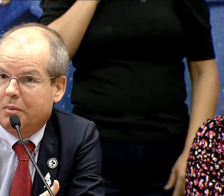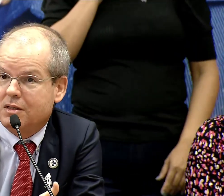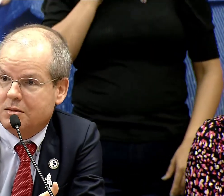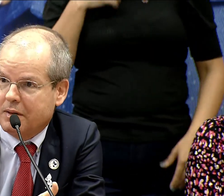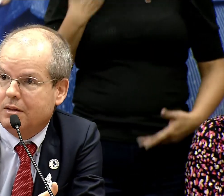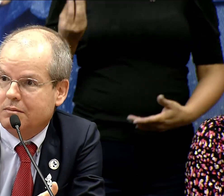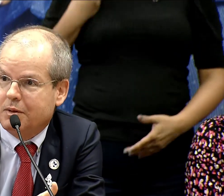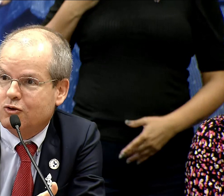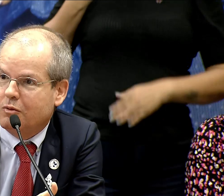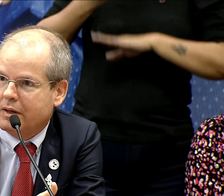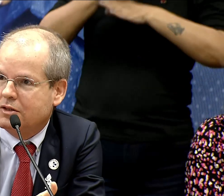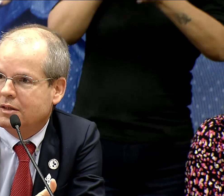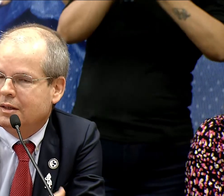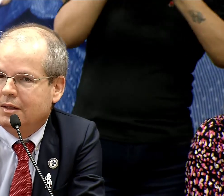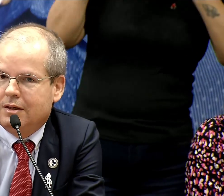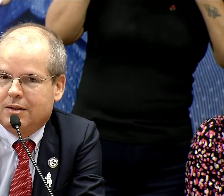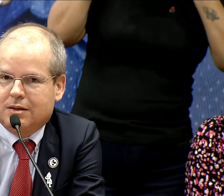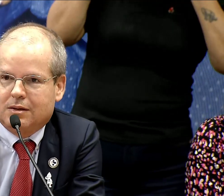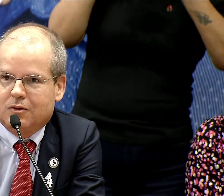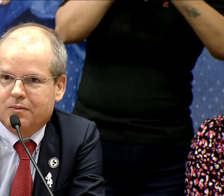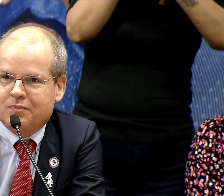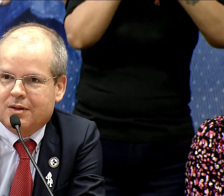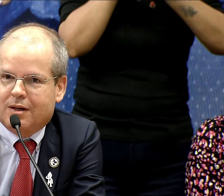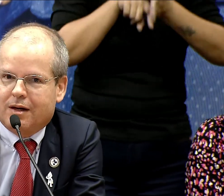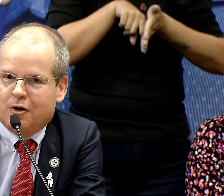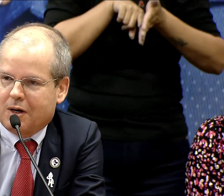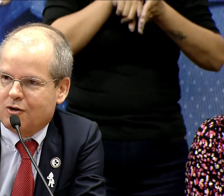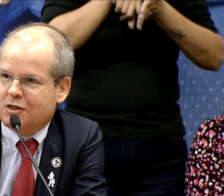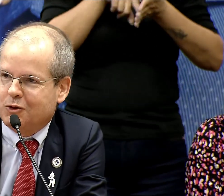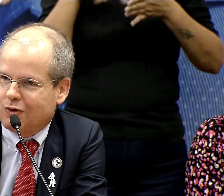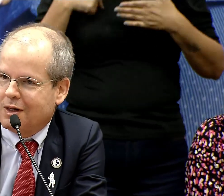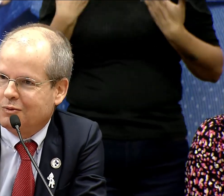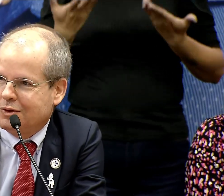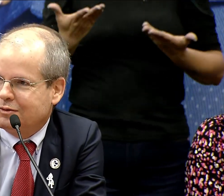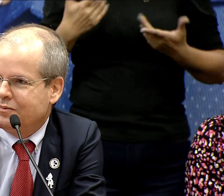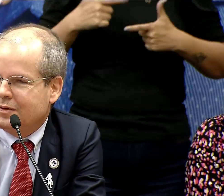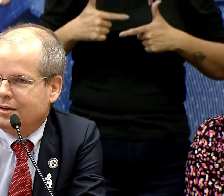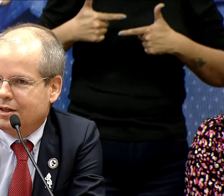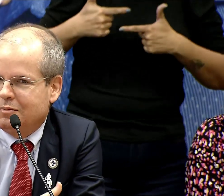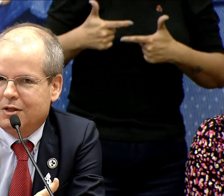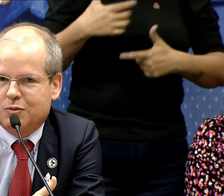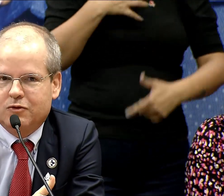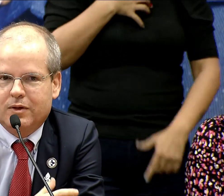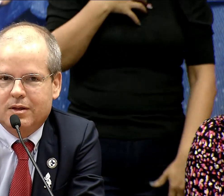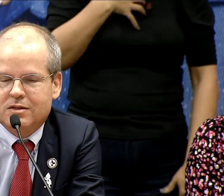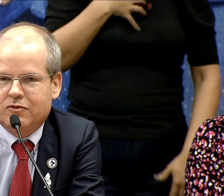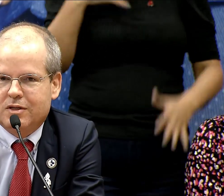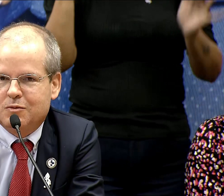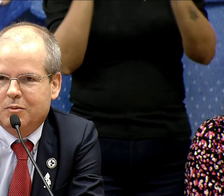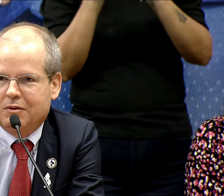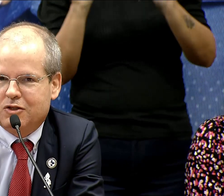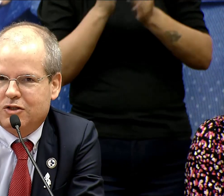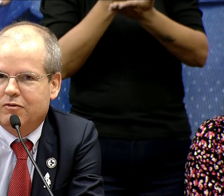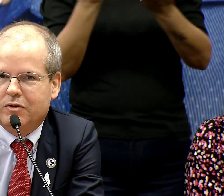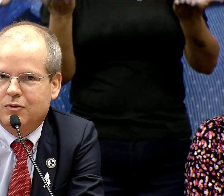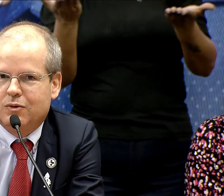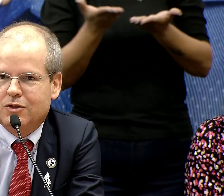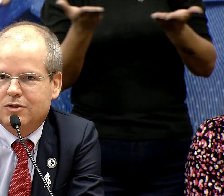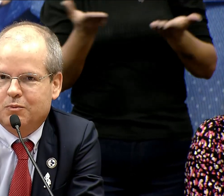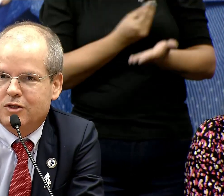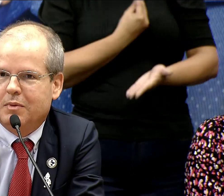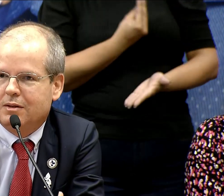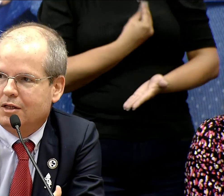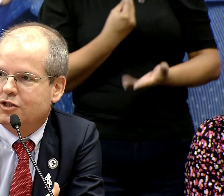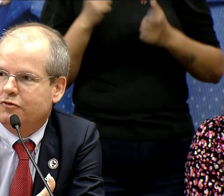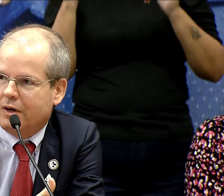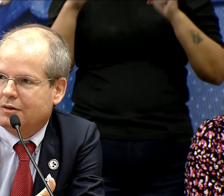eu participei pessoalmente. Então, é uma causa que me toca muito e que me deixa muito feliz em ver esse momento que a gente está vivendo hoje,